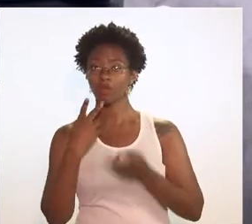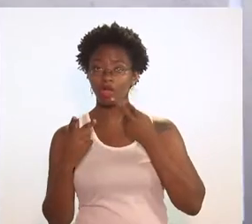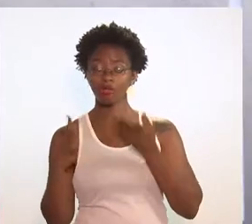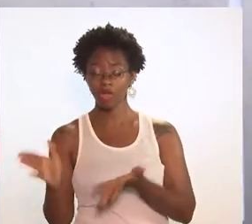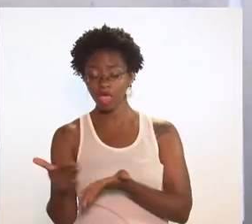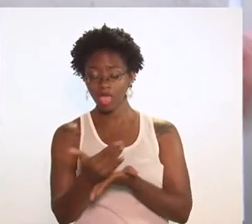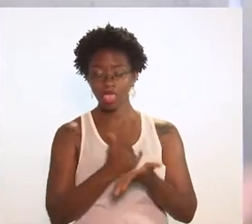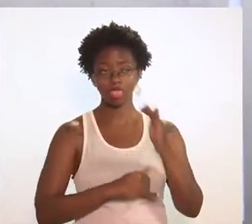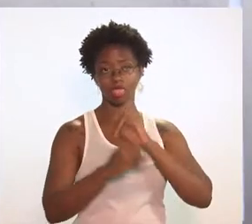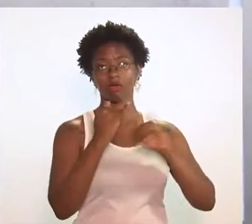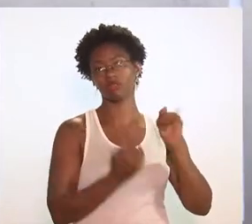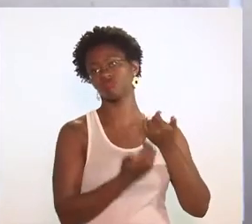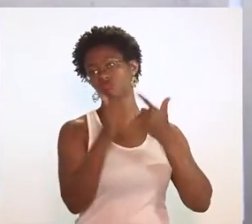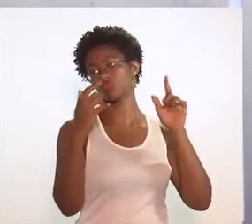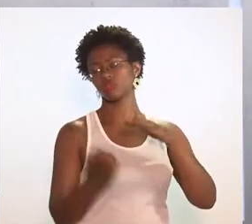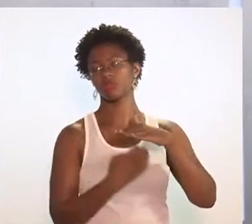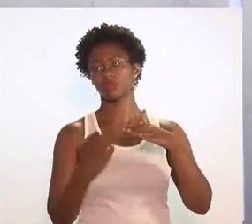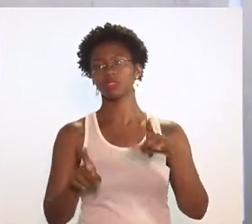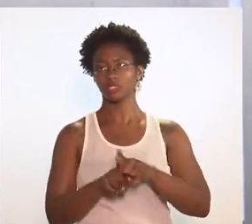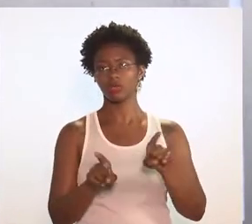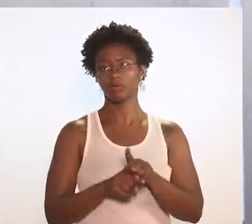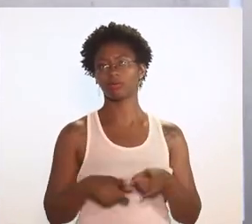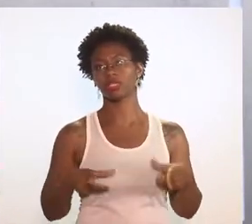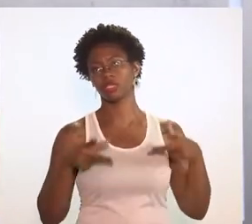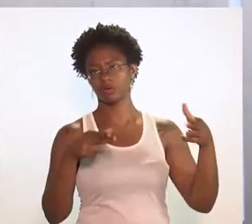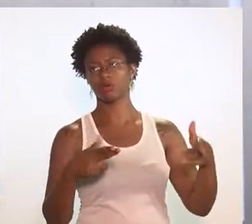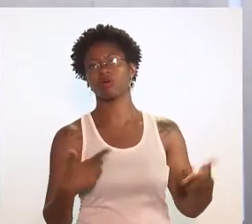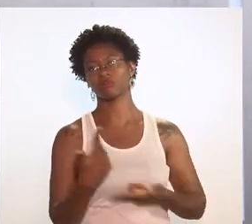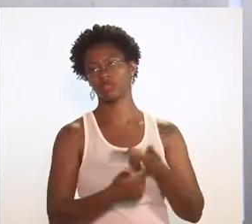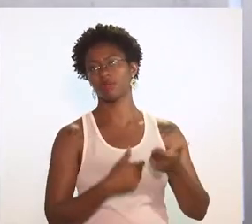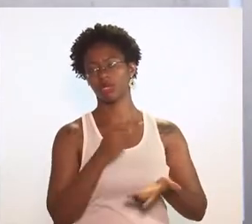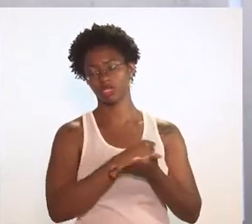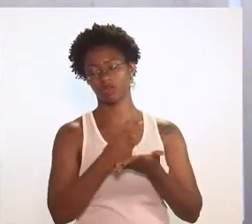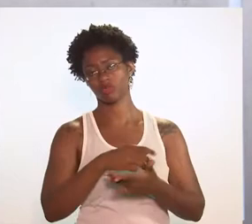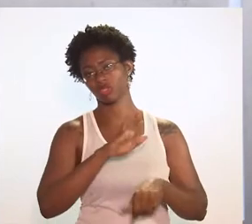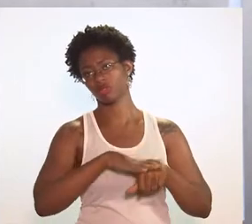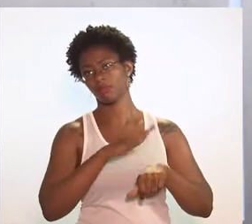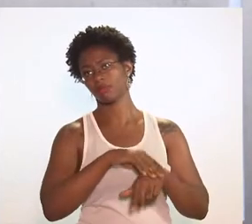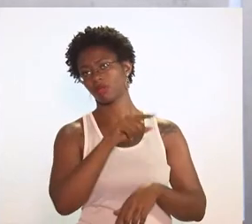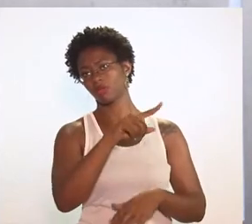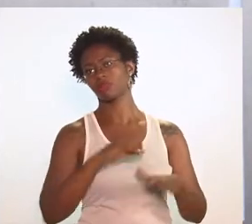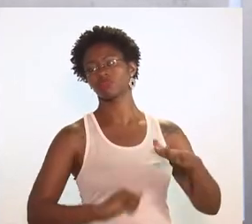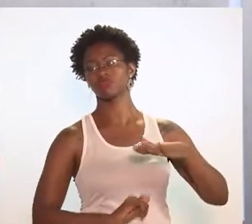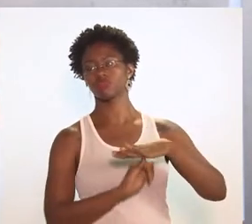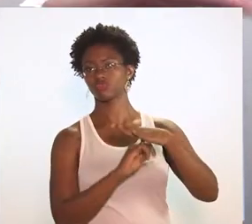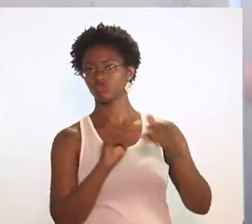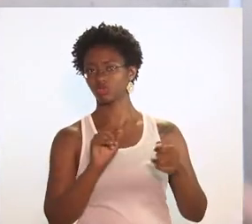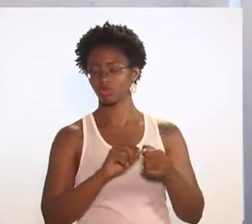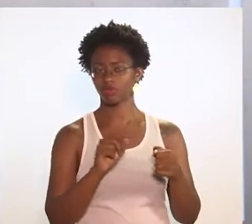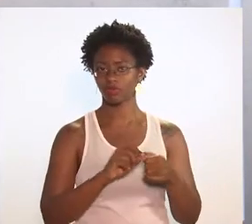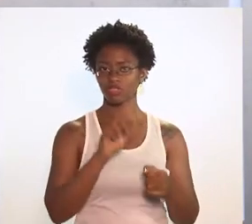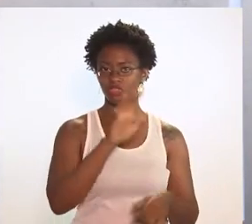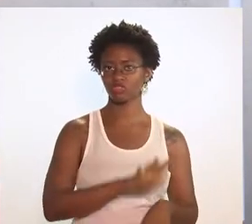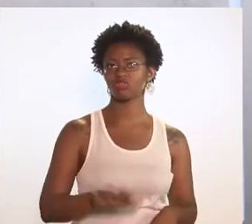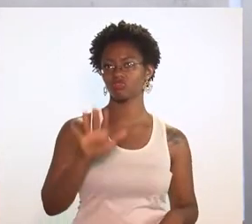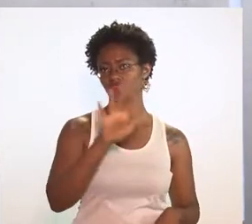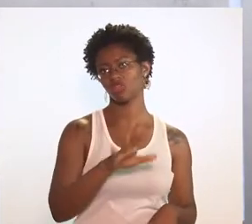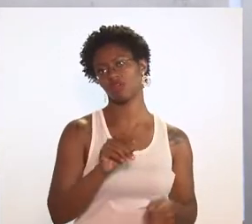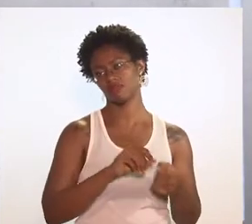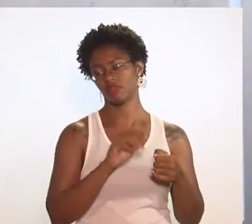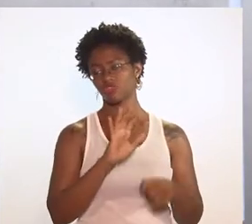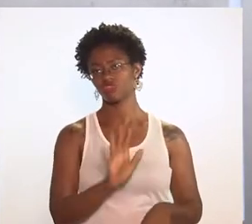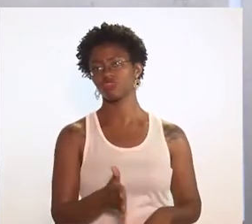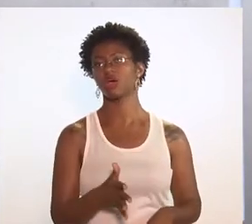de informações sobre outras empresas que também fazem isso, além da própria contratação que o Instituto faz, o que, no geral, a Egon faz.